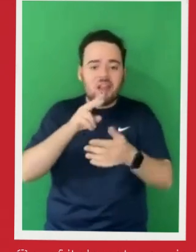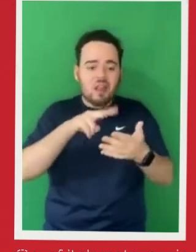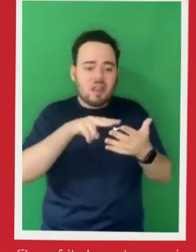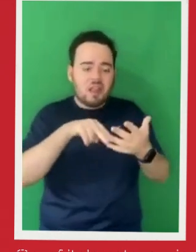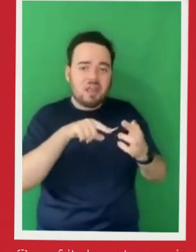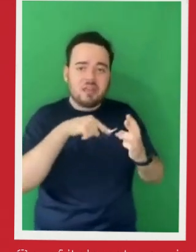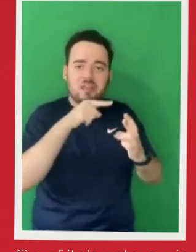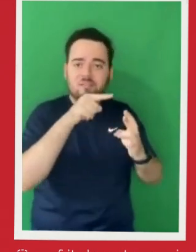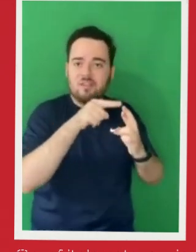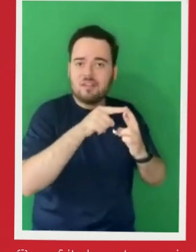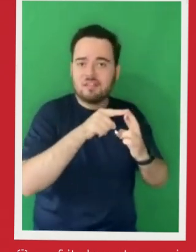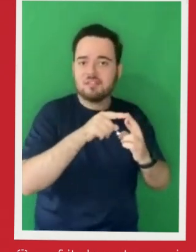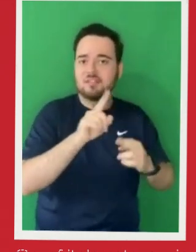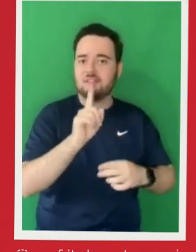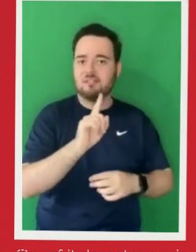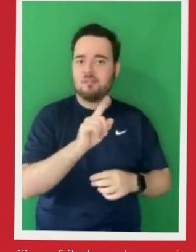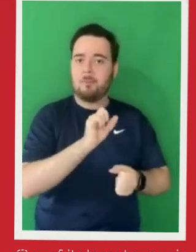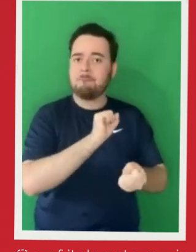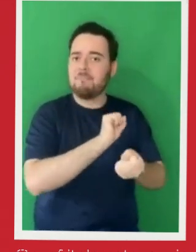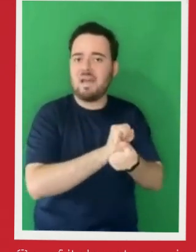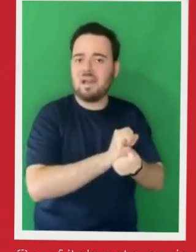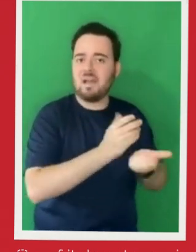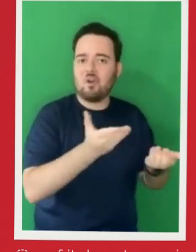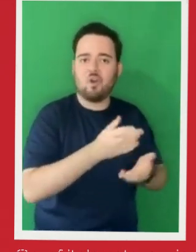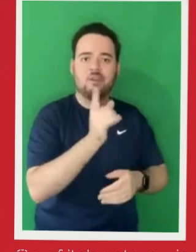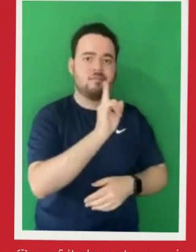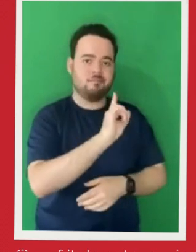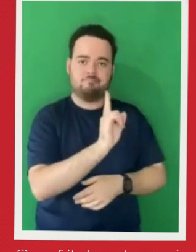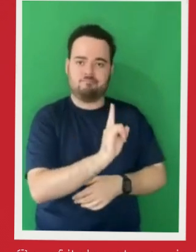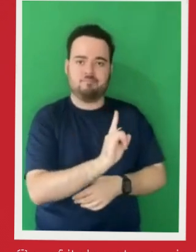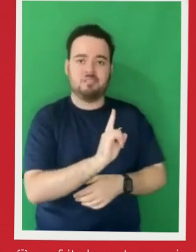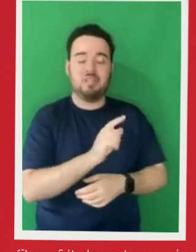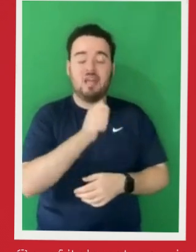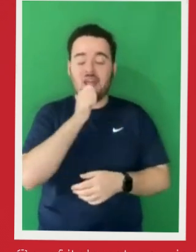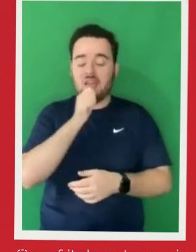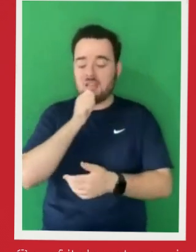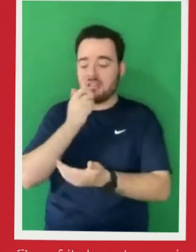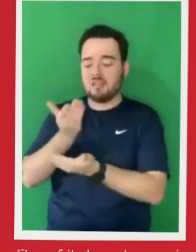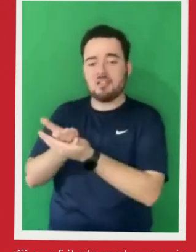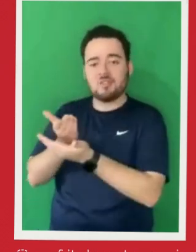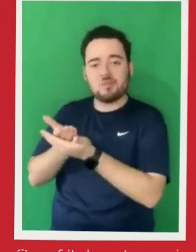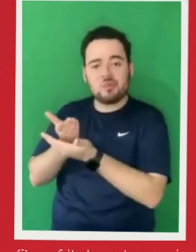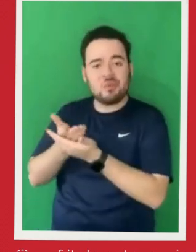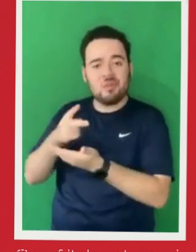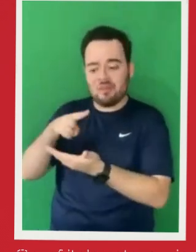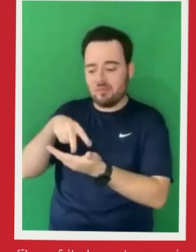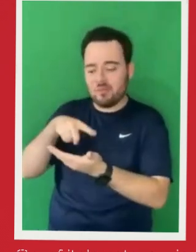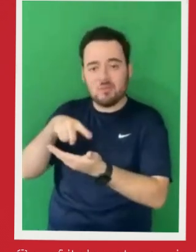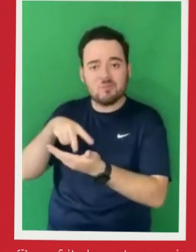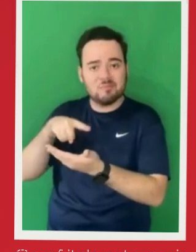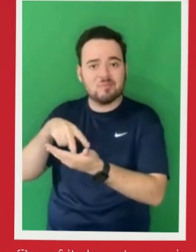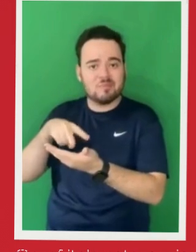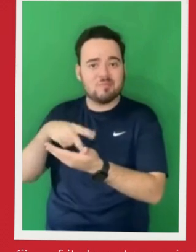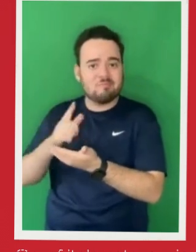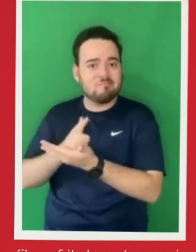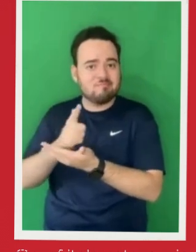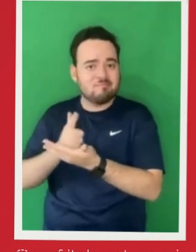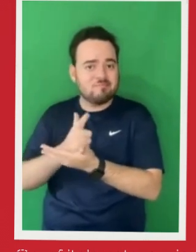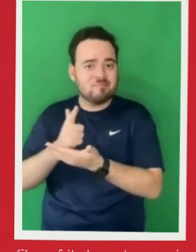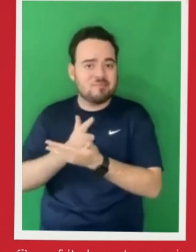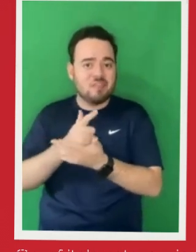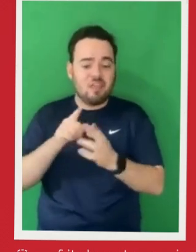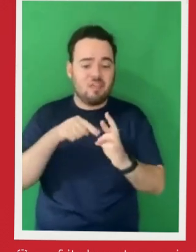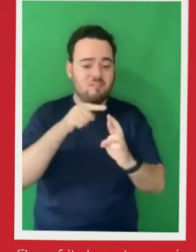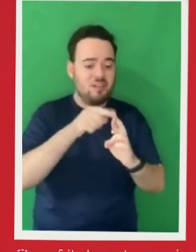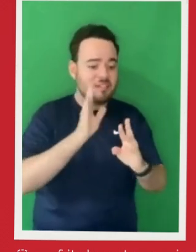lê as fontes. Você não deve parar, enquanto ainda está estudando um livro, abrir uma